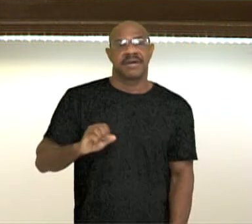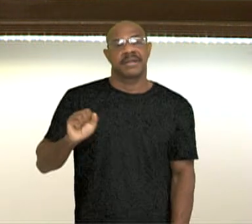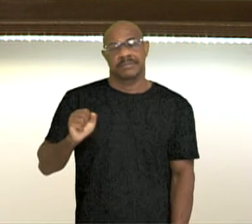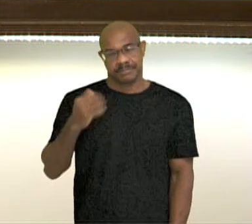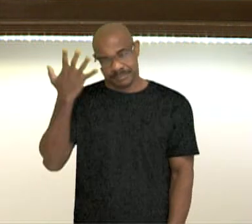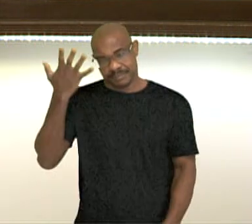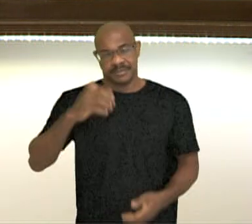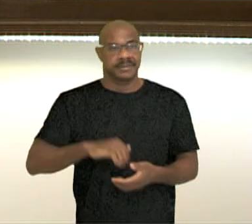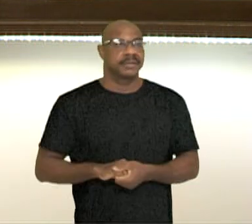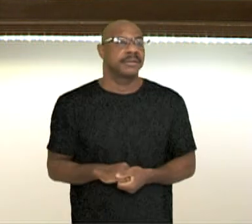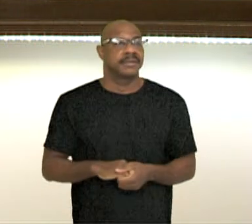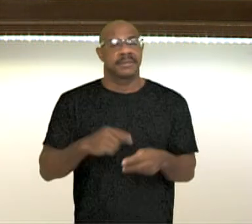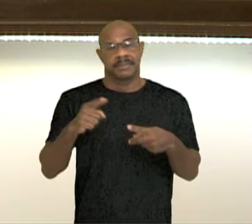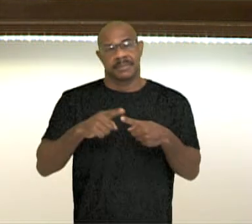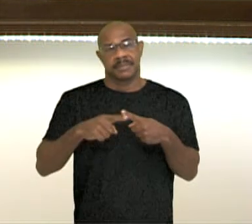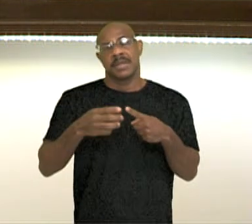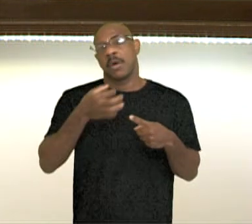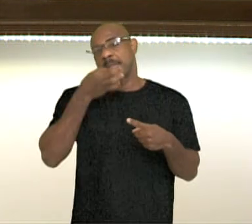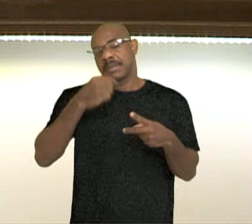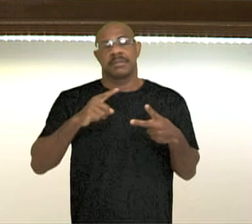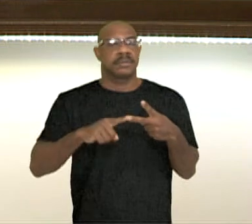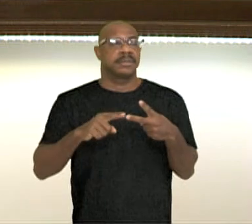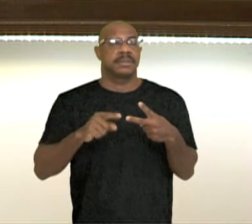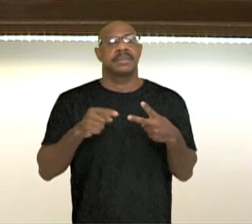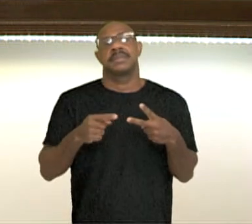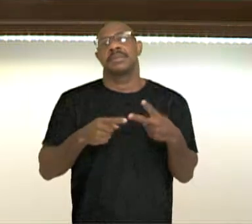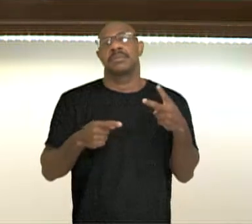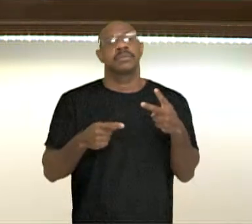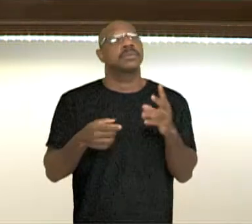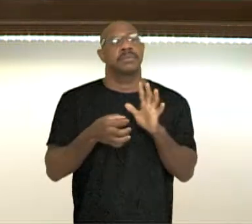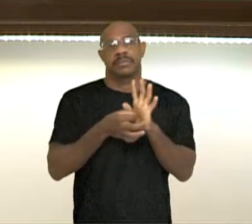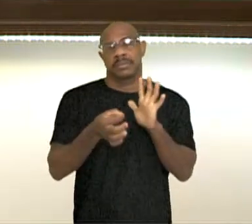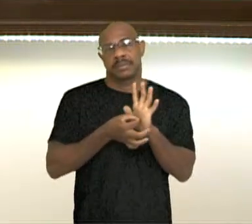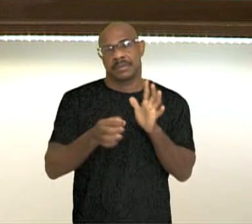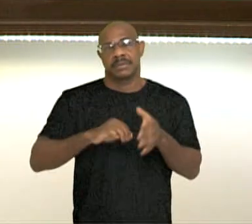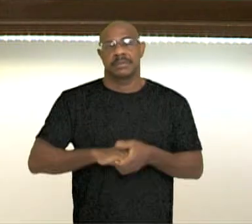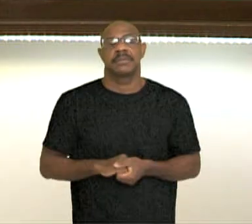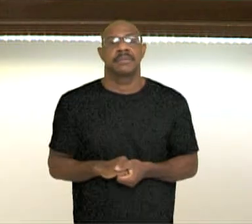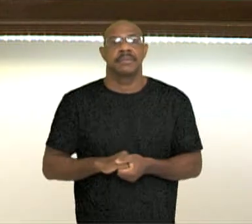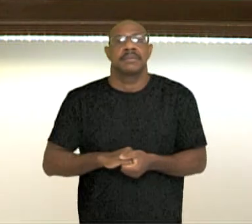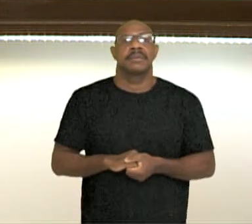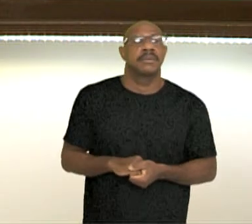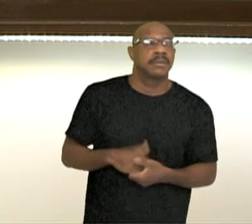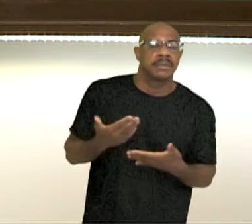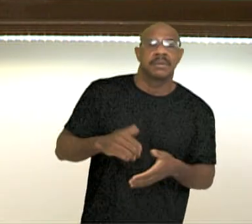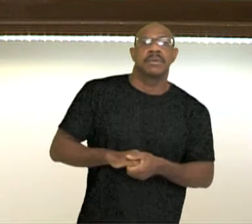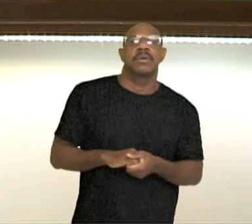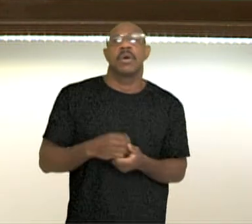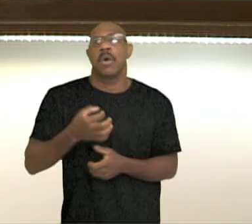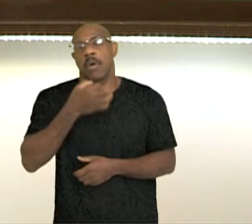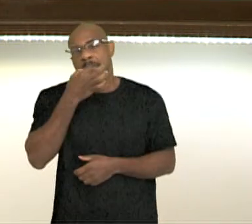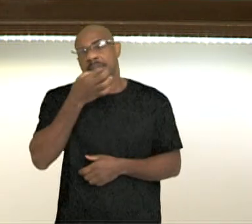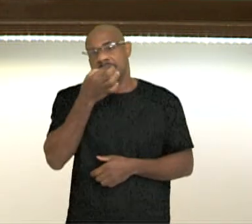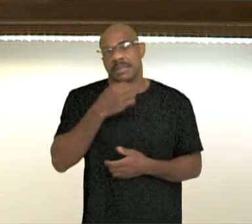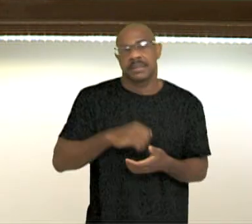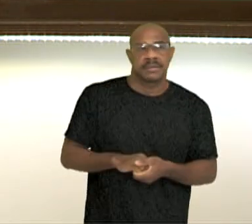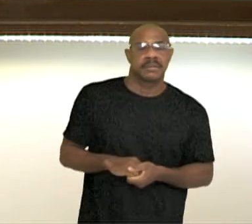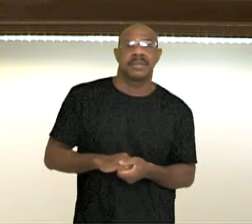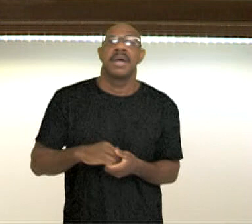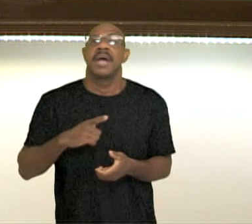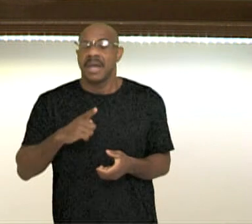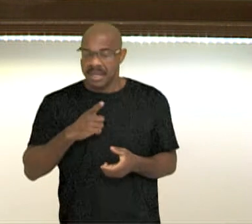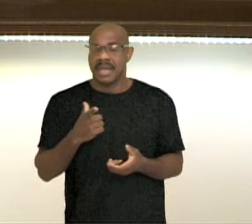nós temos uma opinião, no segundo nós temos um fato. O artigo de opinião é um texto que vai